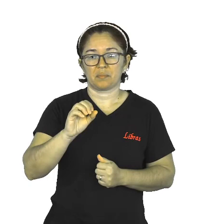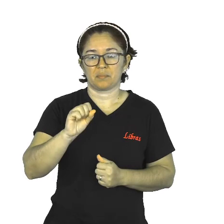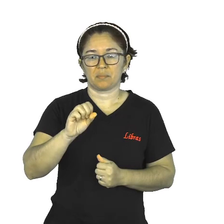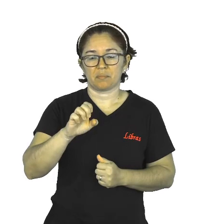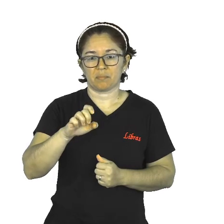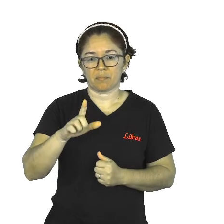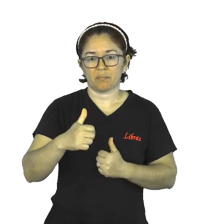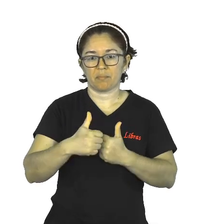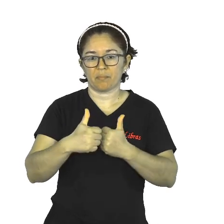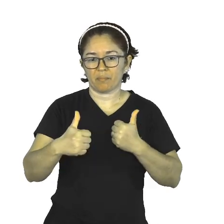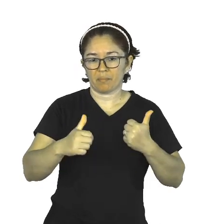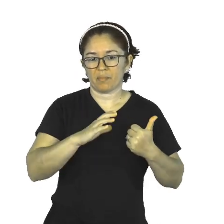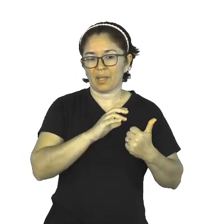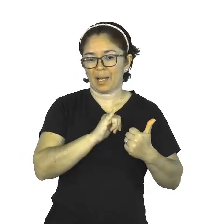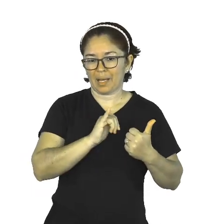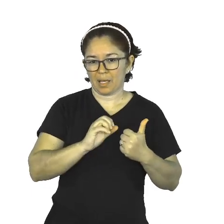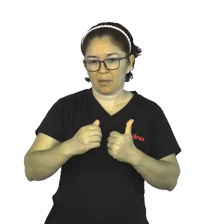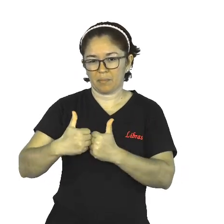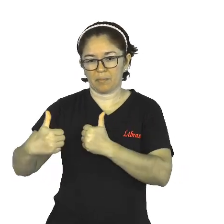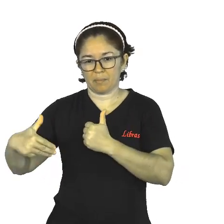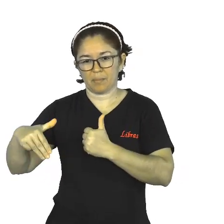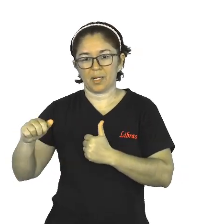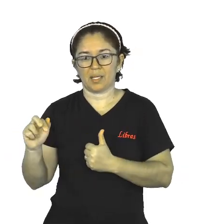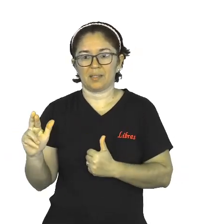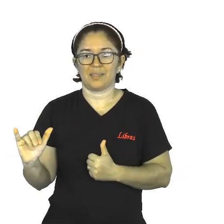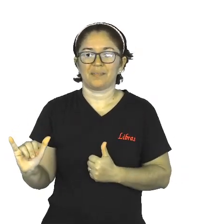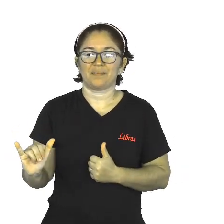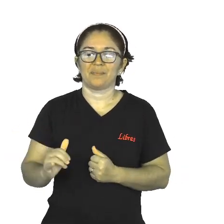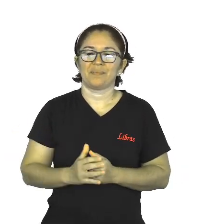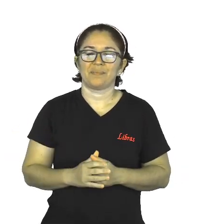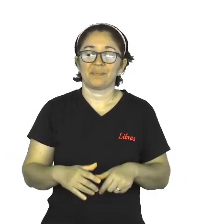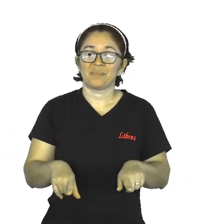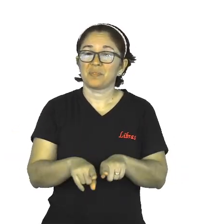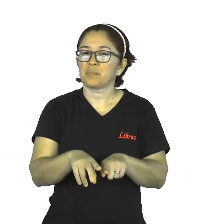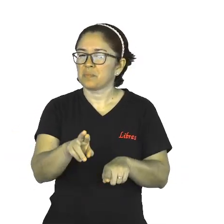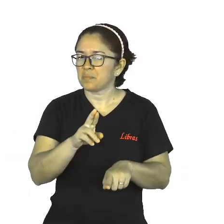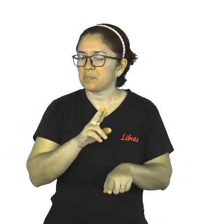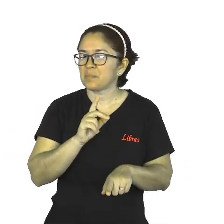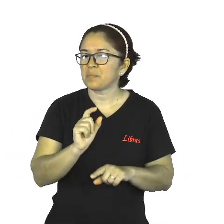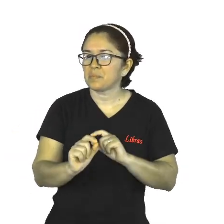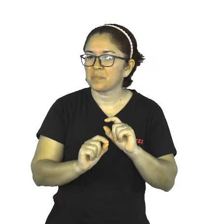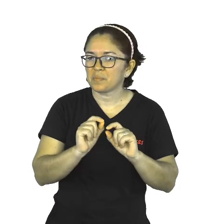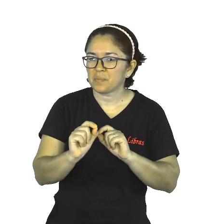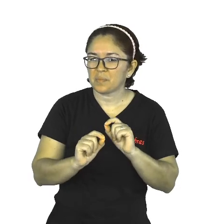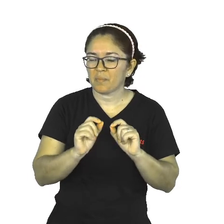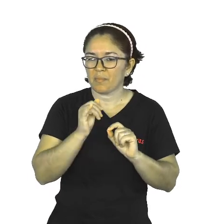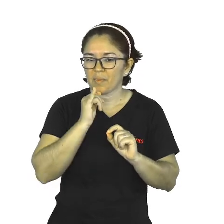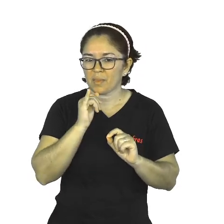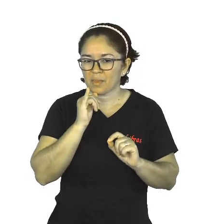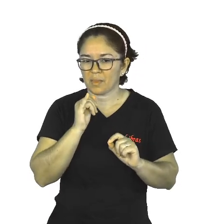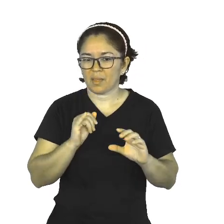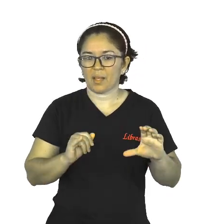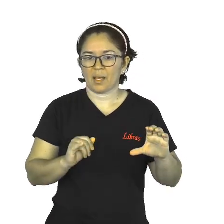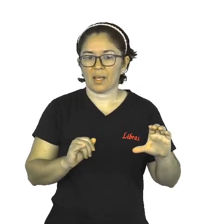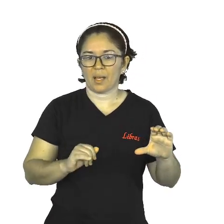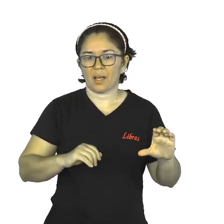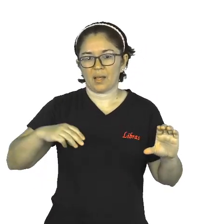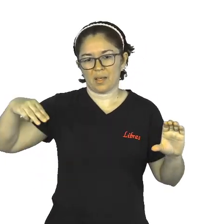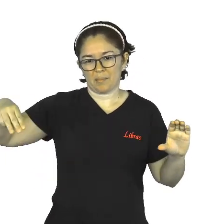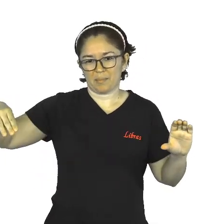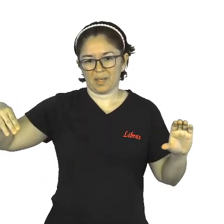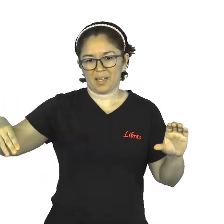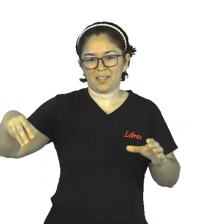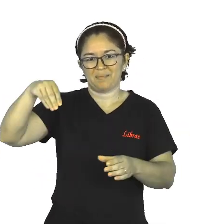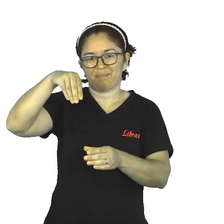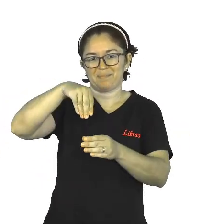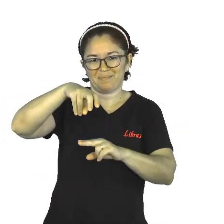da Mari. Outra resposta que eu ouvi também é que o José está entre o Caio e a Mari. Então,